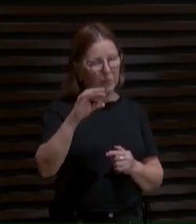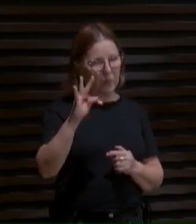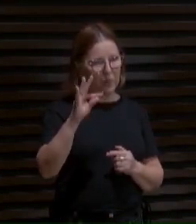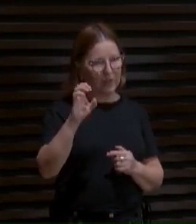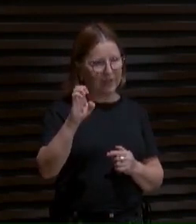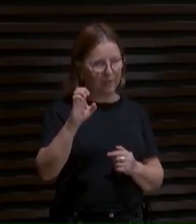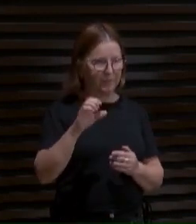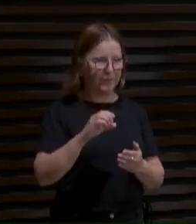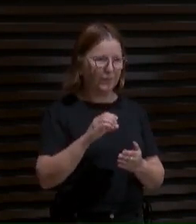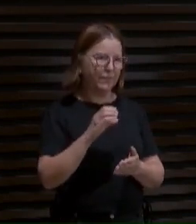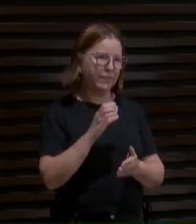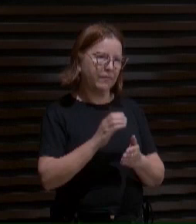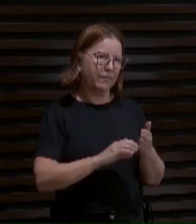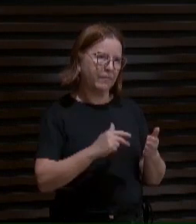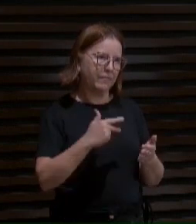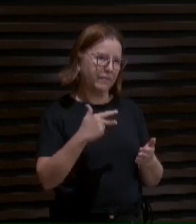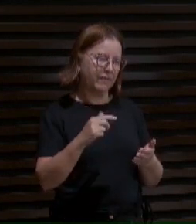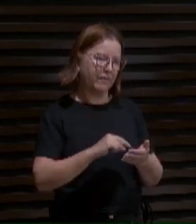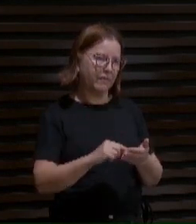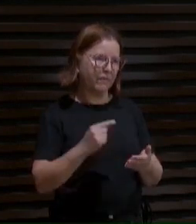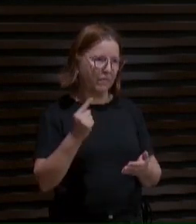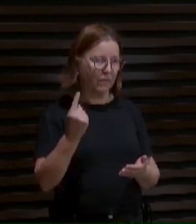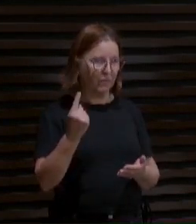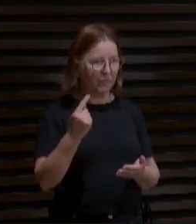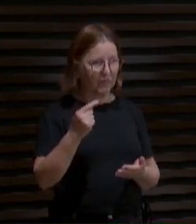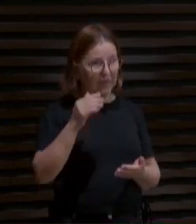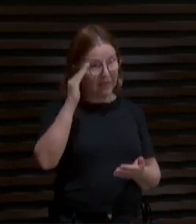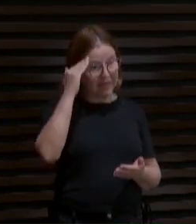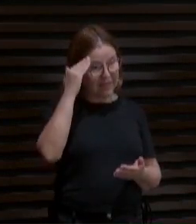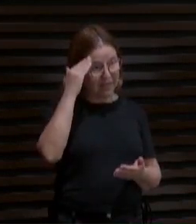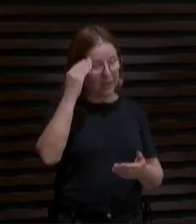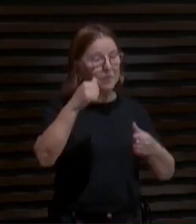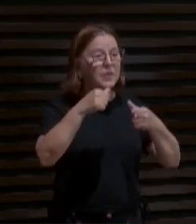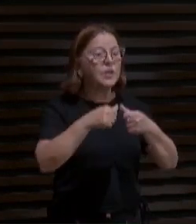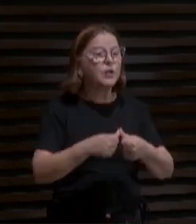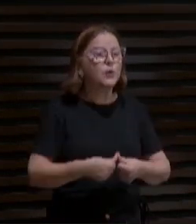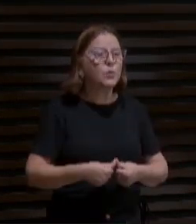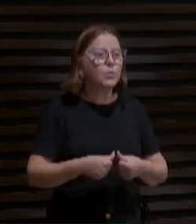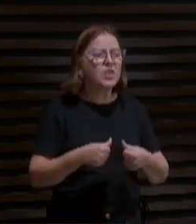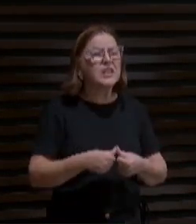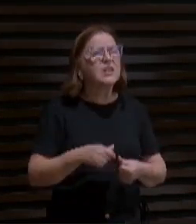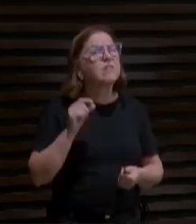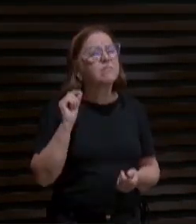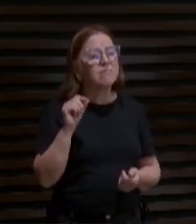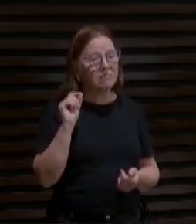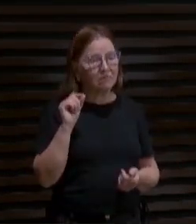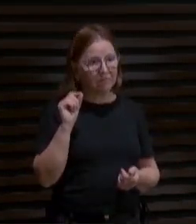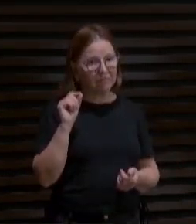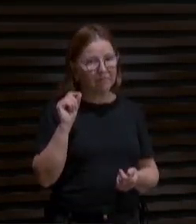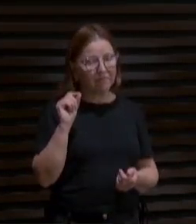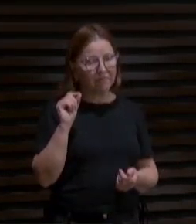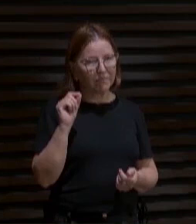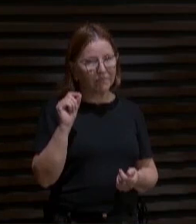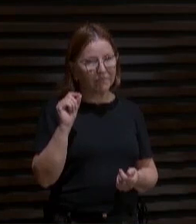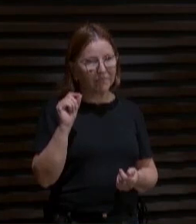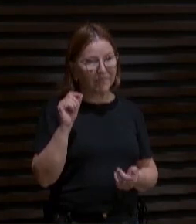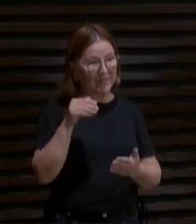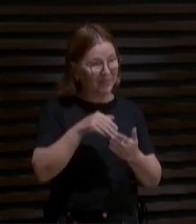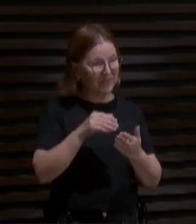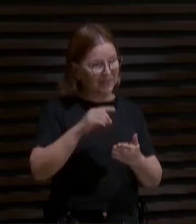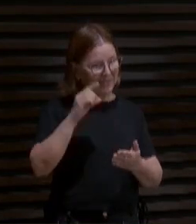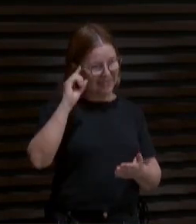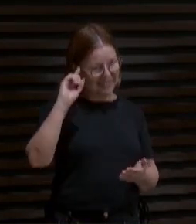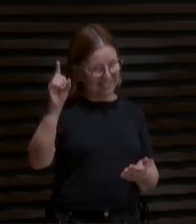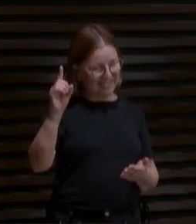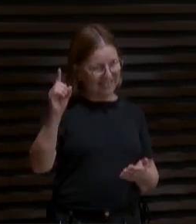porém, isto. Isto o quê? Sabe, porém, isto. Isto o quê? Que nos últimos